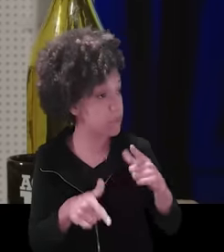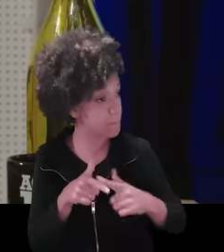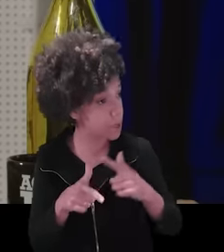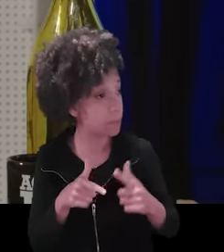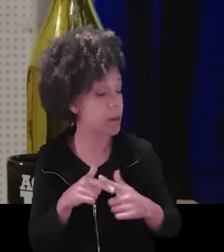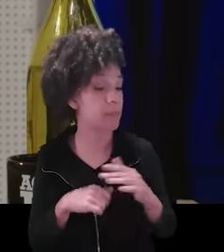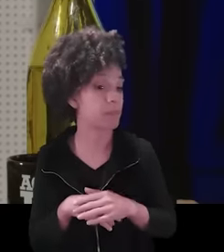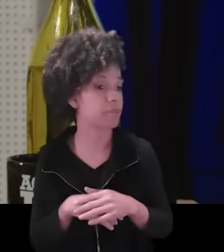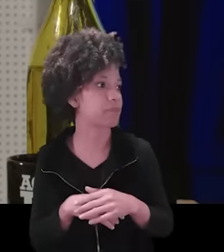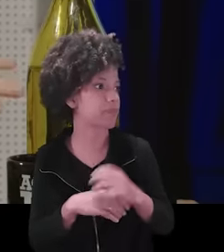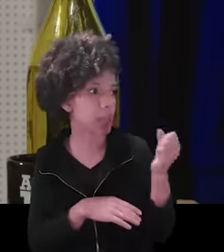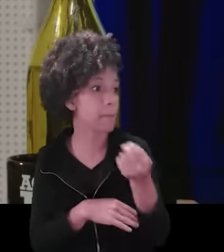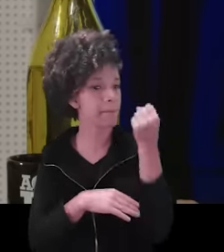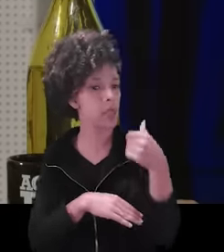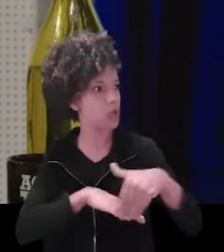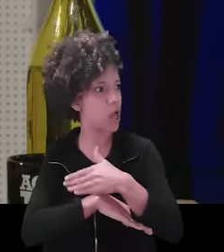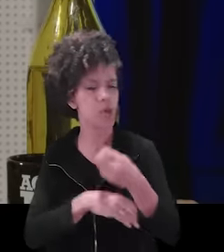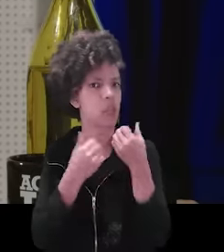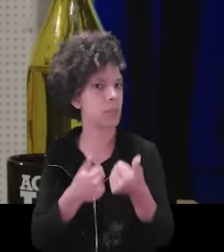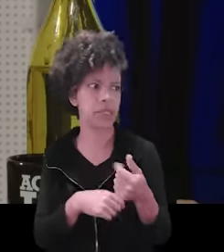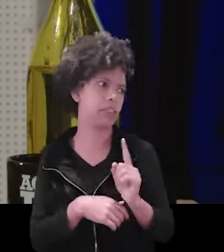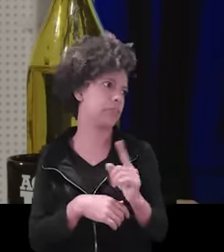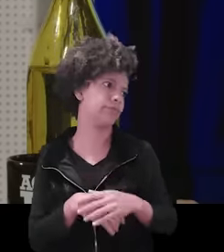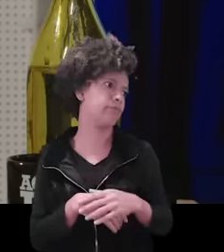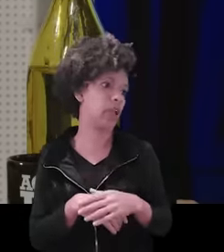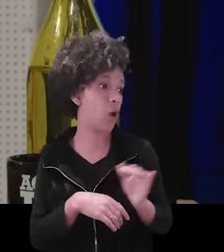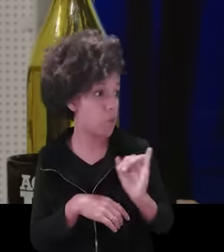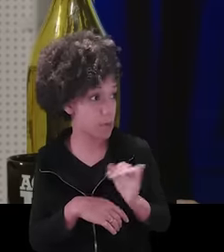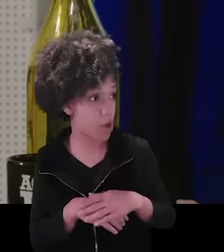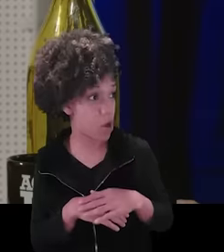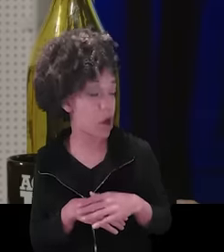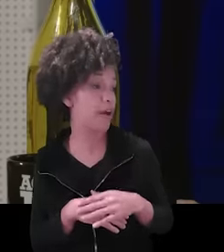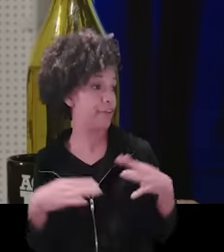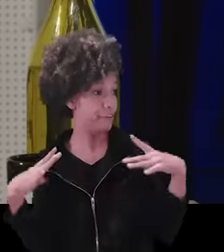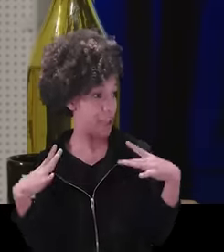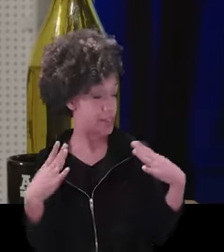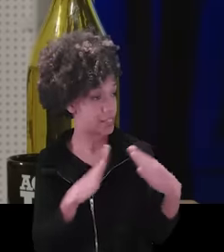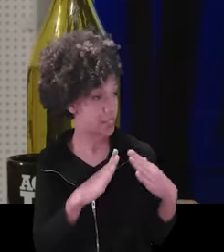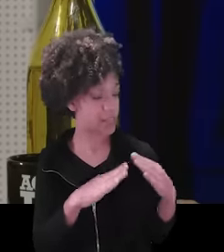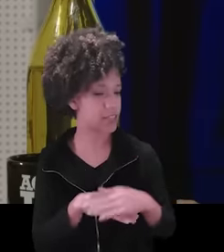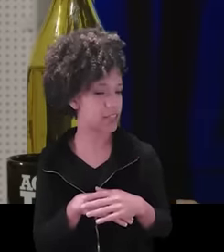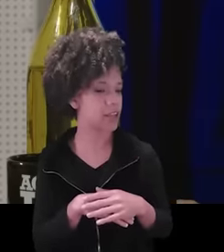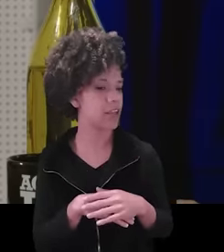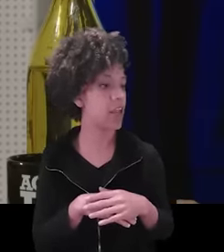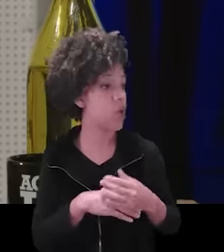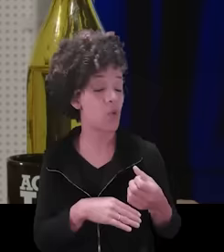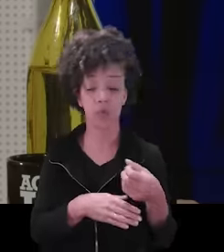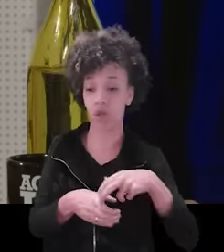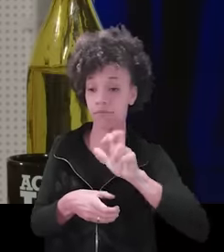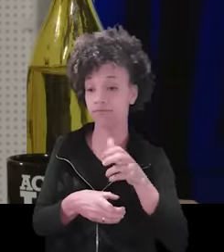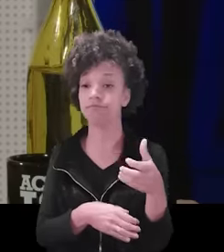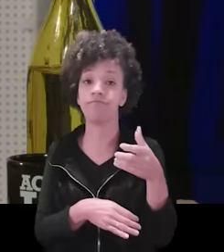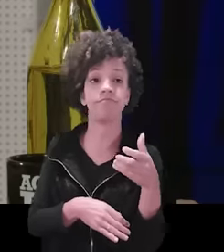gente q teve problema por sair bebendo na rua achando que estava tudo bem e não tava o meu irmão foi passar férias em casa e aí ele saiu